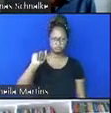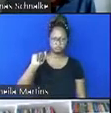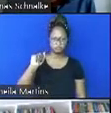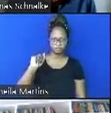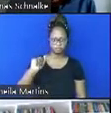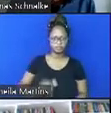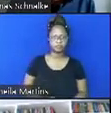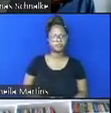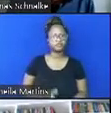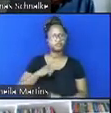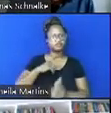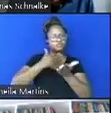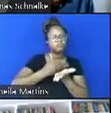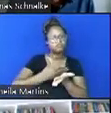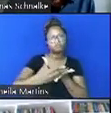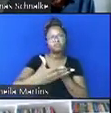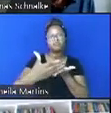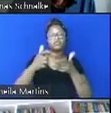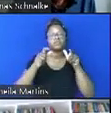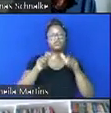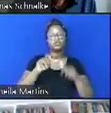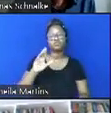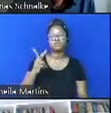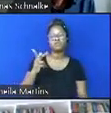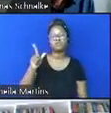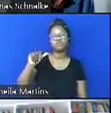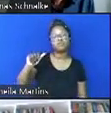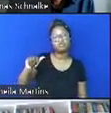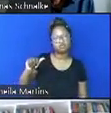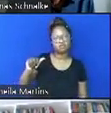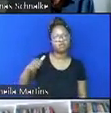teve início em Bolonha e